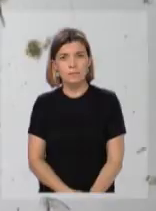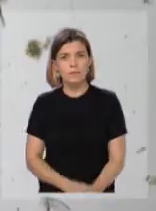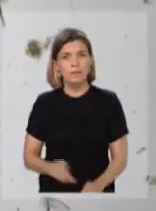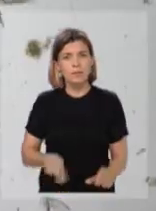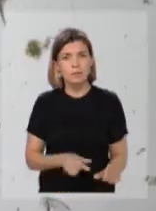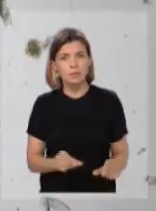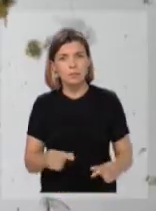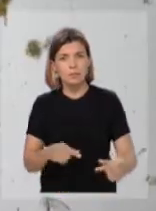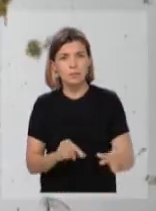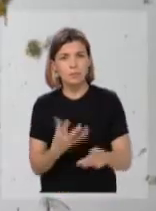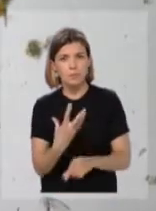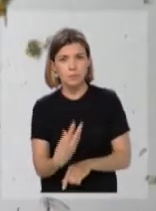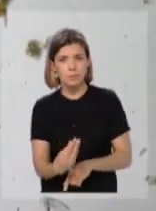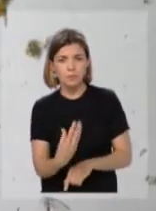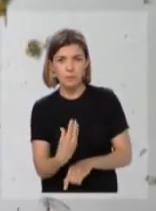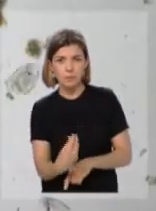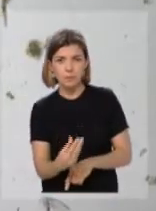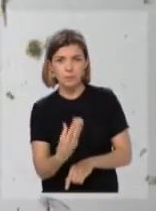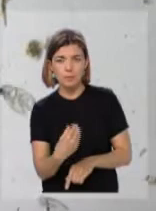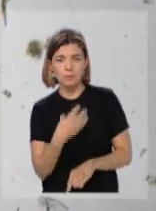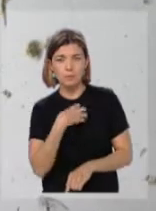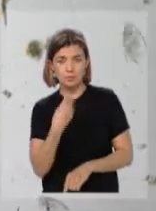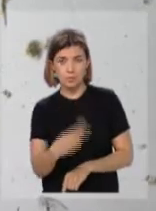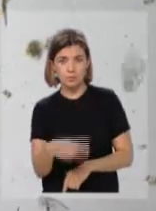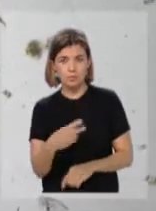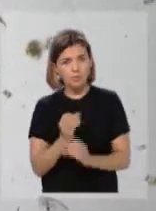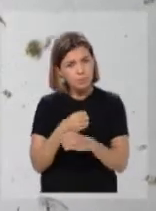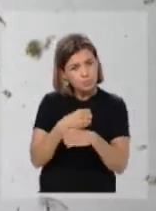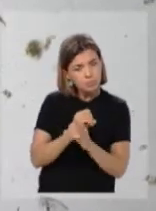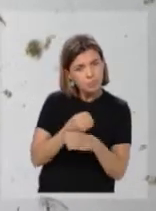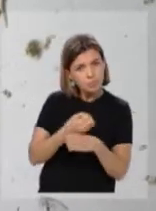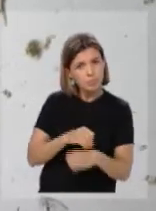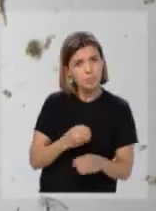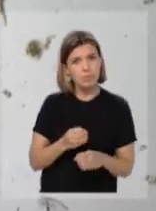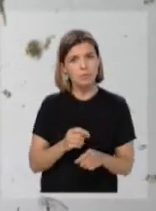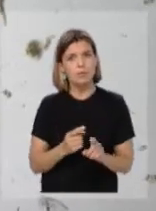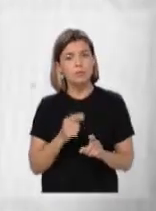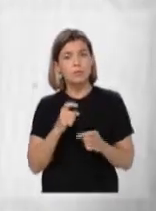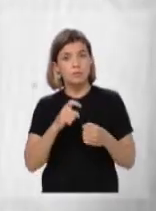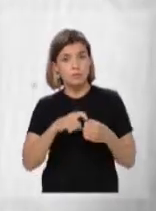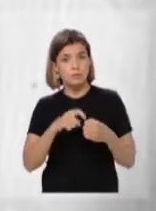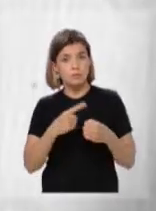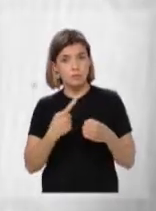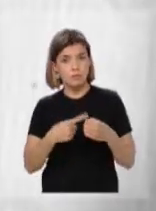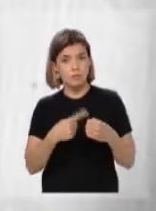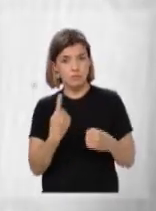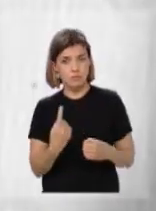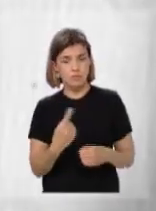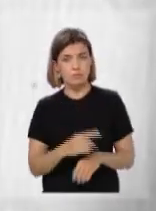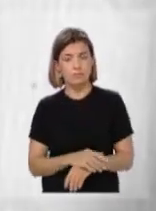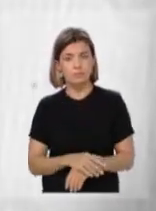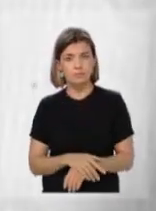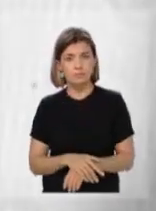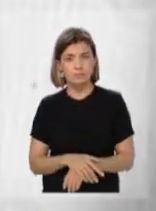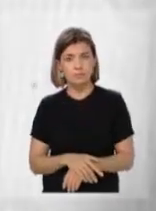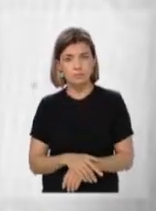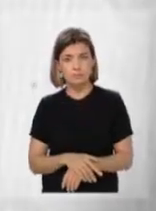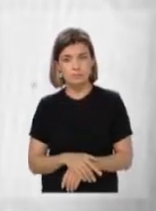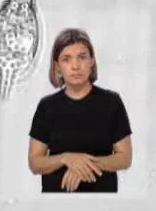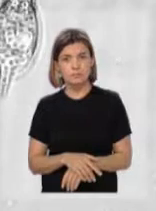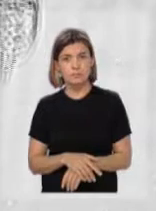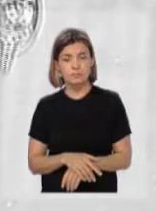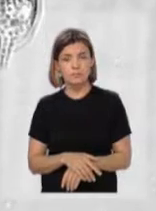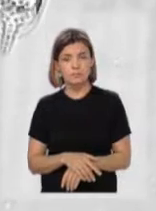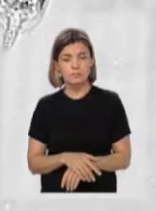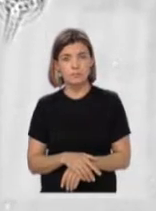A locomoção por sírios também é uma característica dos seres microscópicos multicelulares, conhecidos como rotíferos.